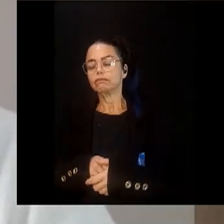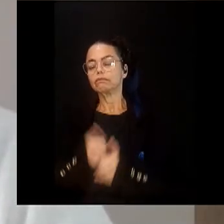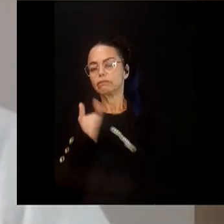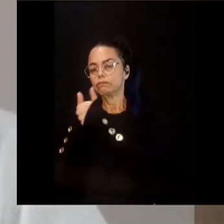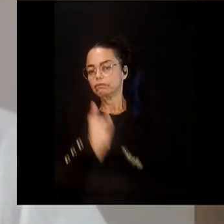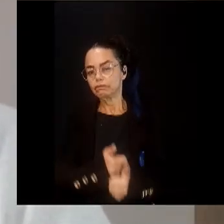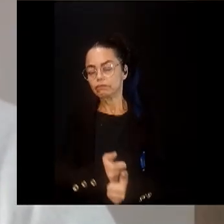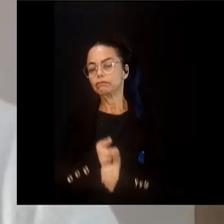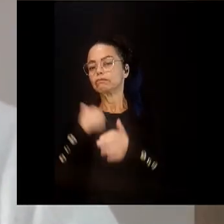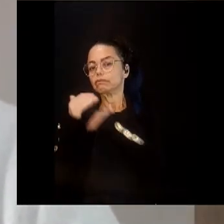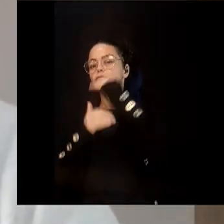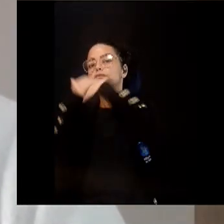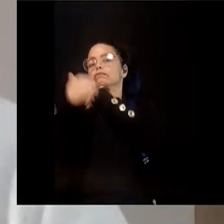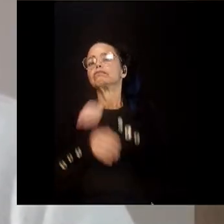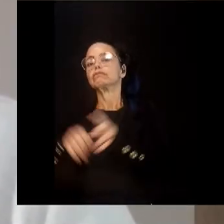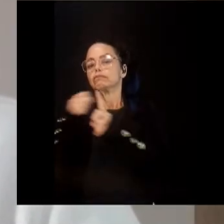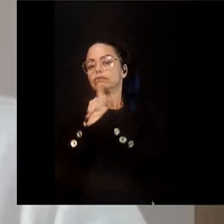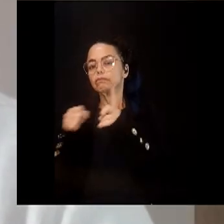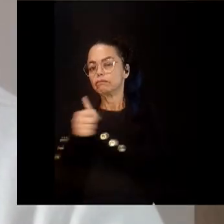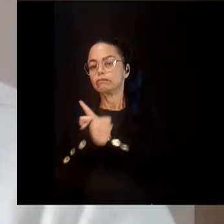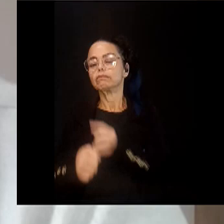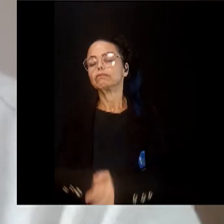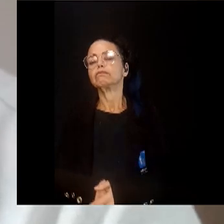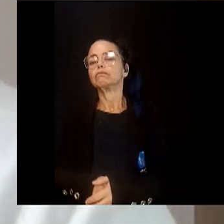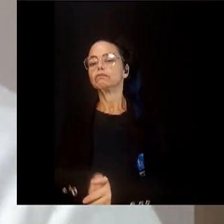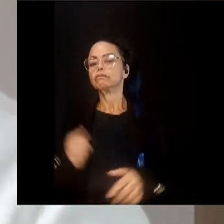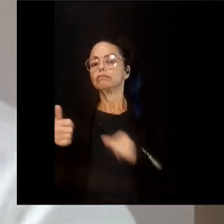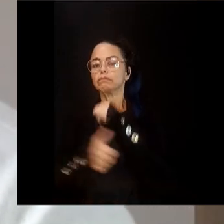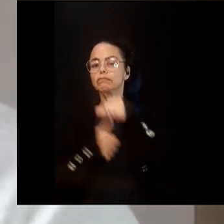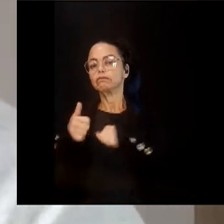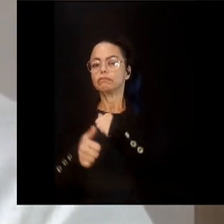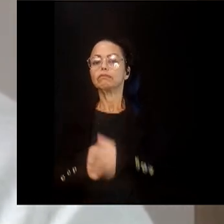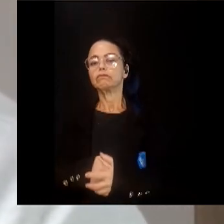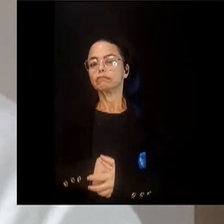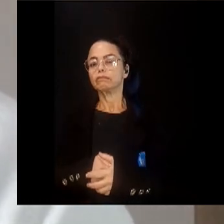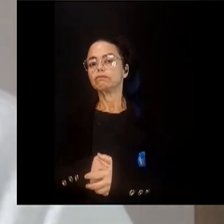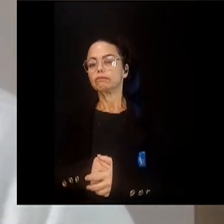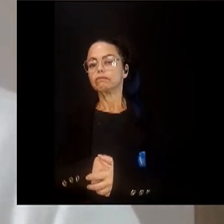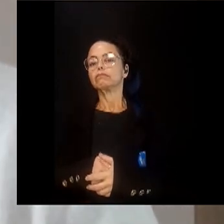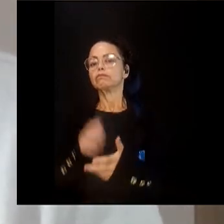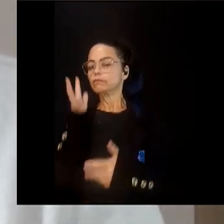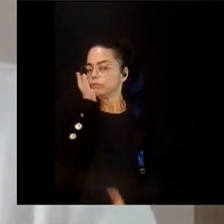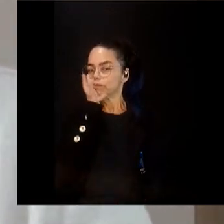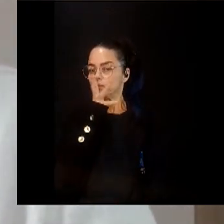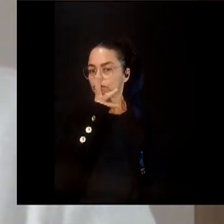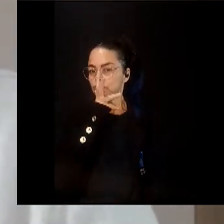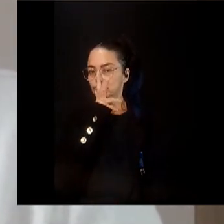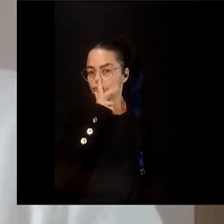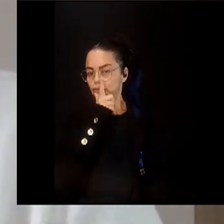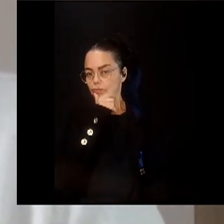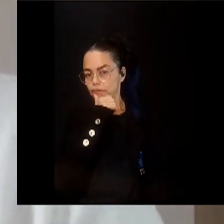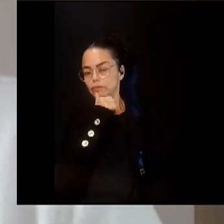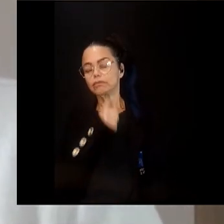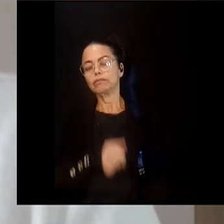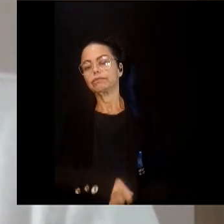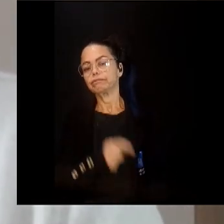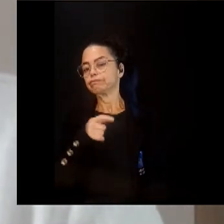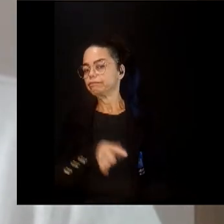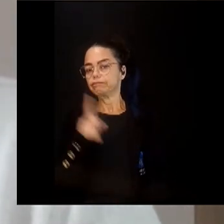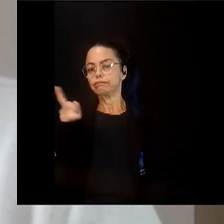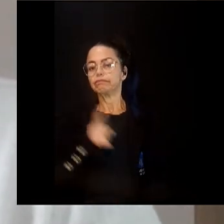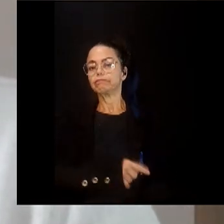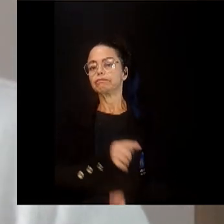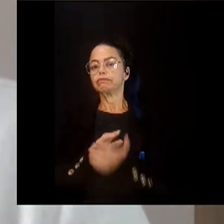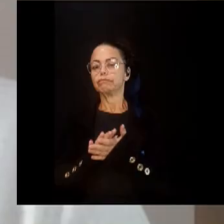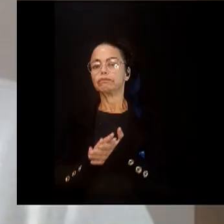da sociedade, mas a transformação ela é algo que se demora, ela é morosa, né? Então, ela não acontece da noite para o dia, não à